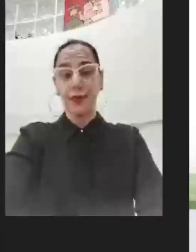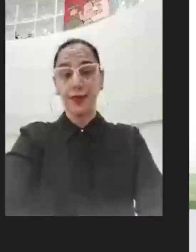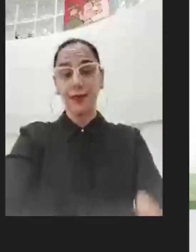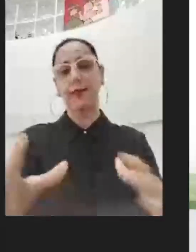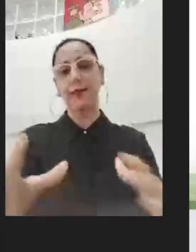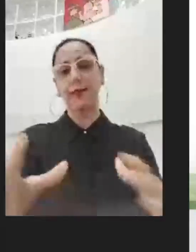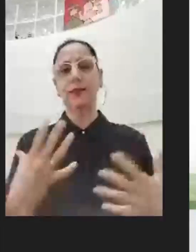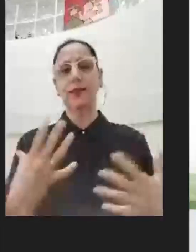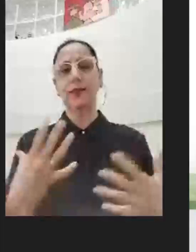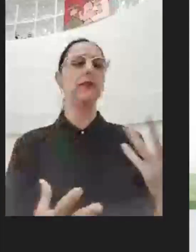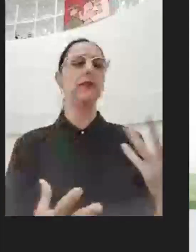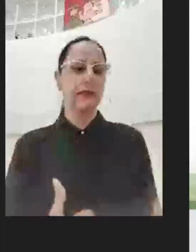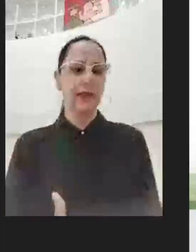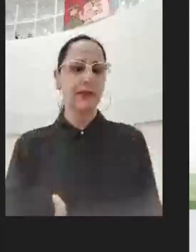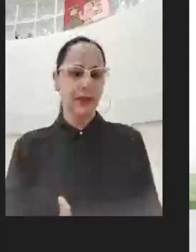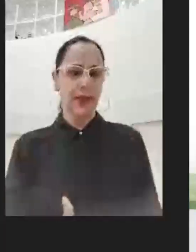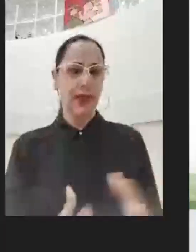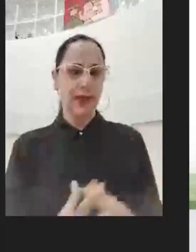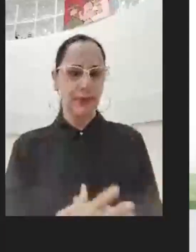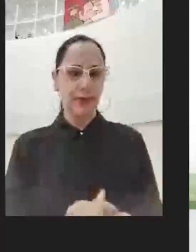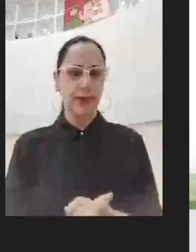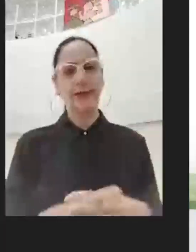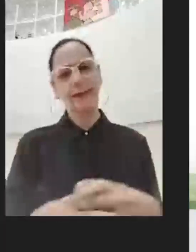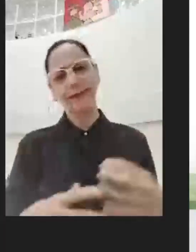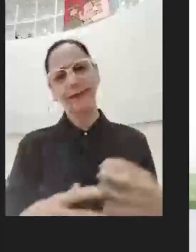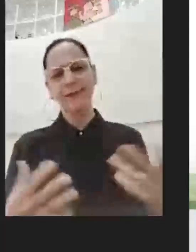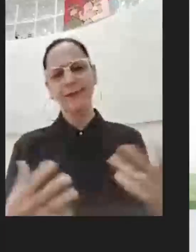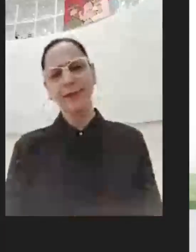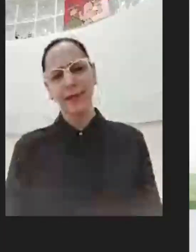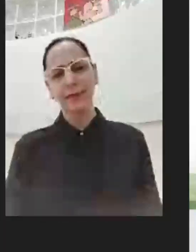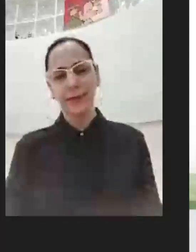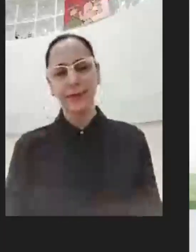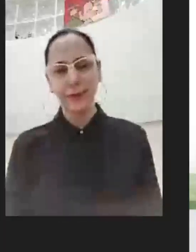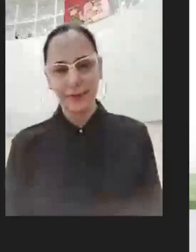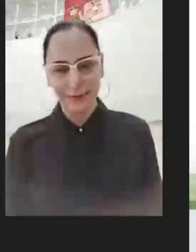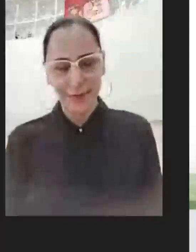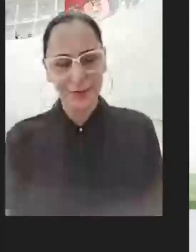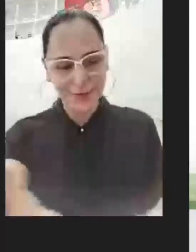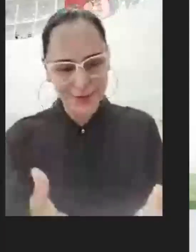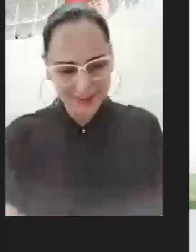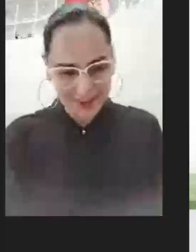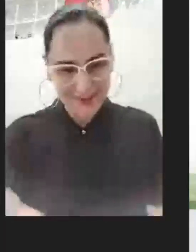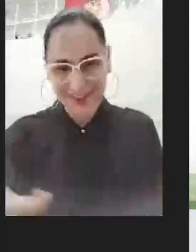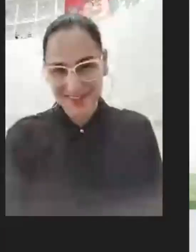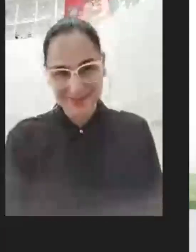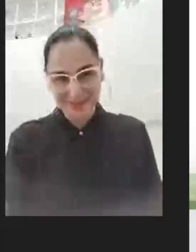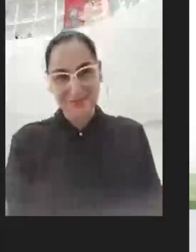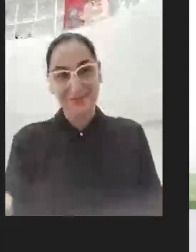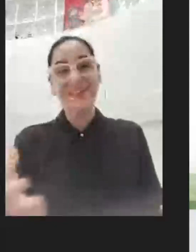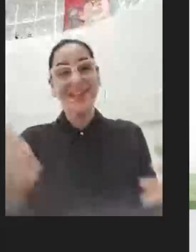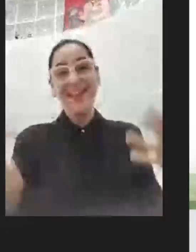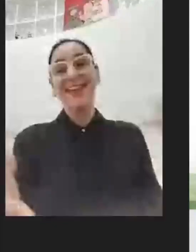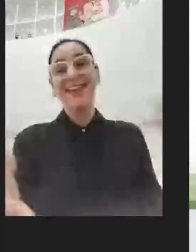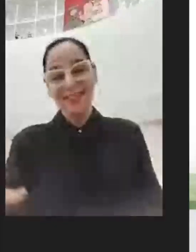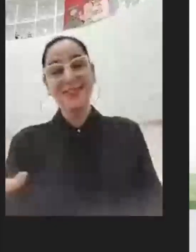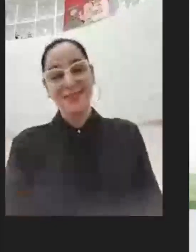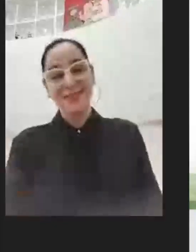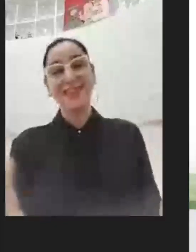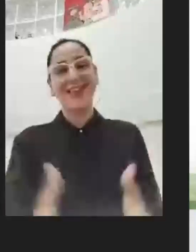a morrer. Sem contar que não tinha água tratada naquela época, né? Se bem que a água não é tão boa hoje, né?